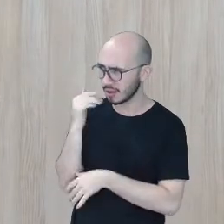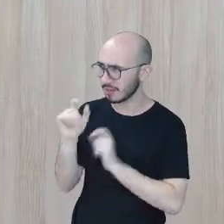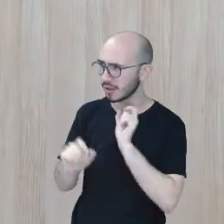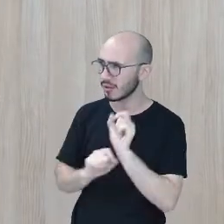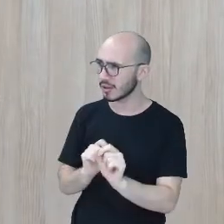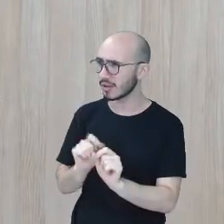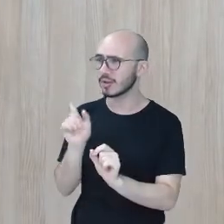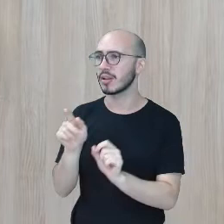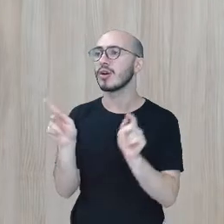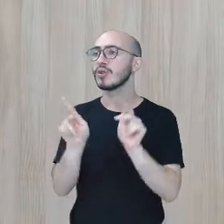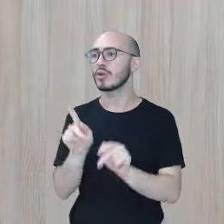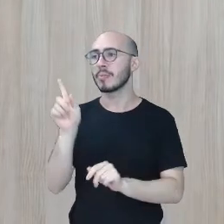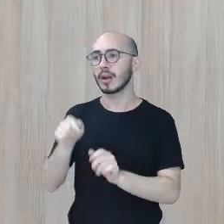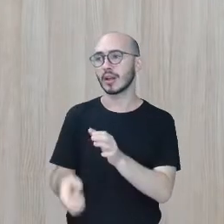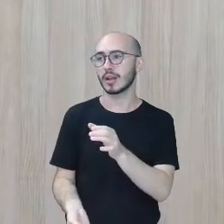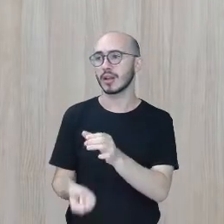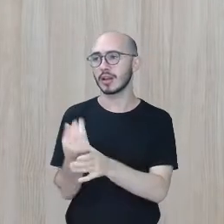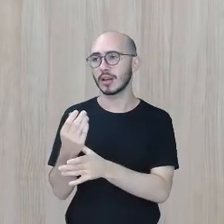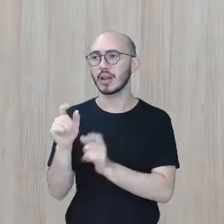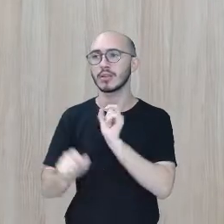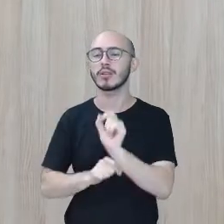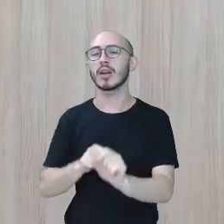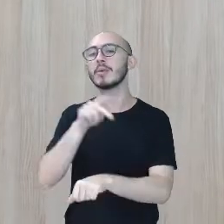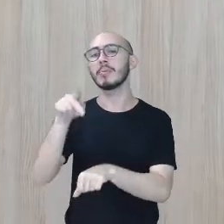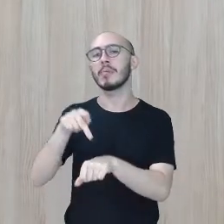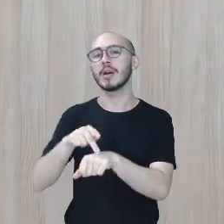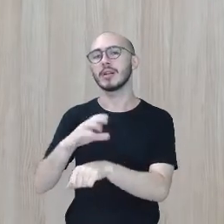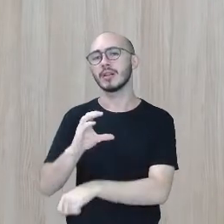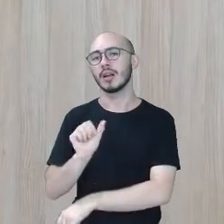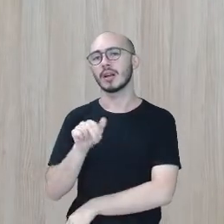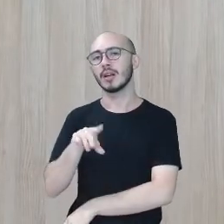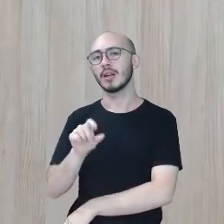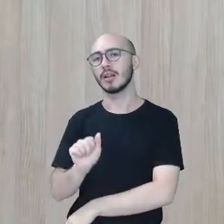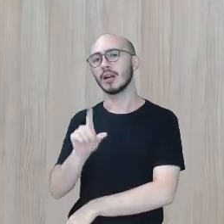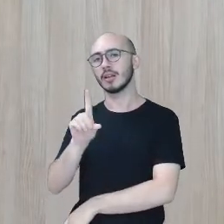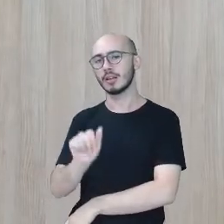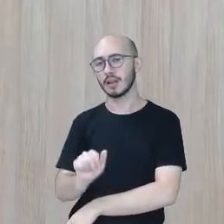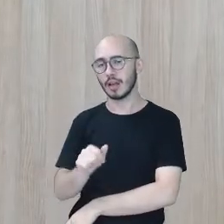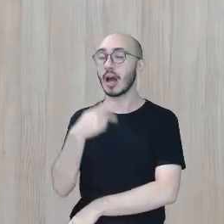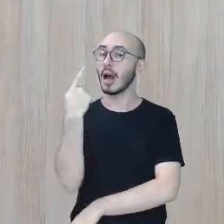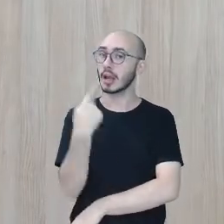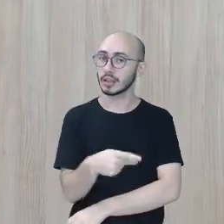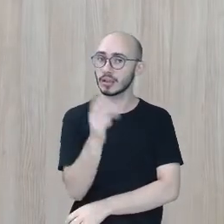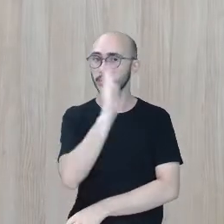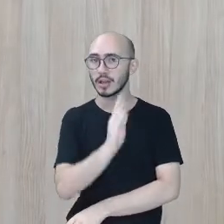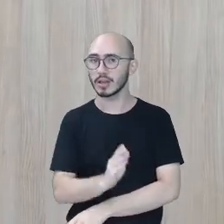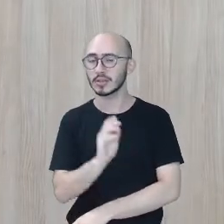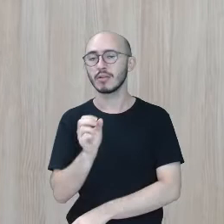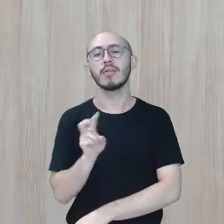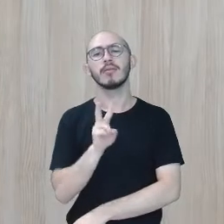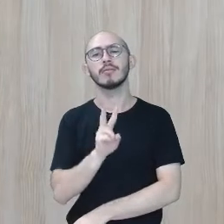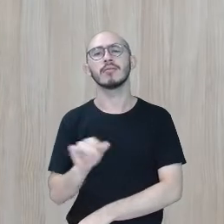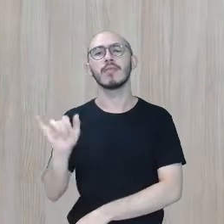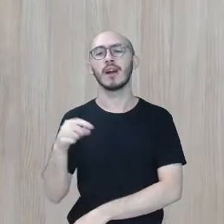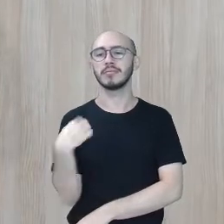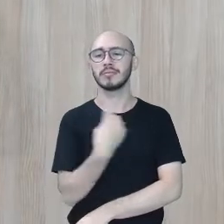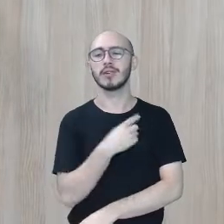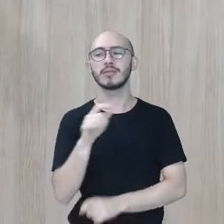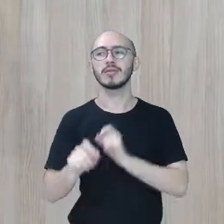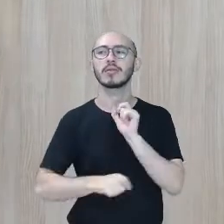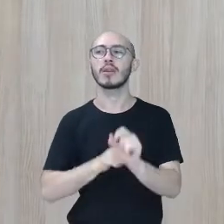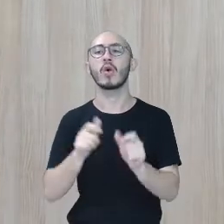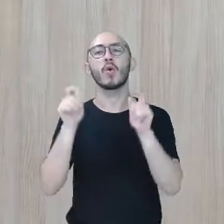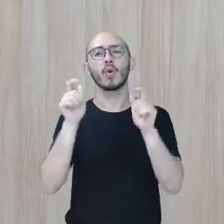center, ele é uma invenção lá dos canadenses, né? Então, só que aqui, né, a gente vai no shopping center, a um